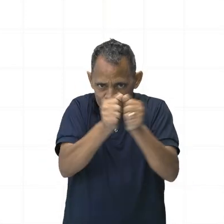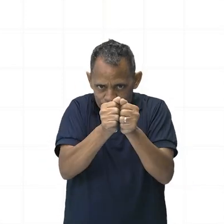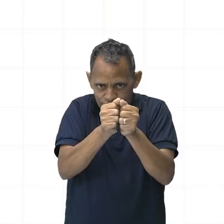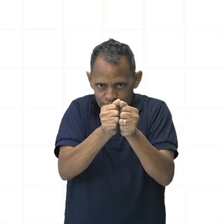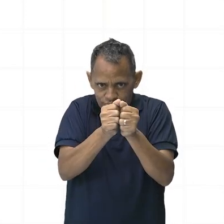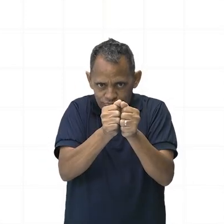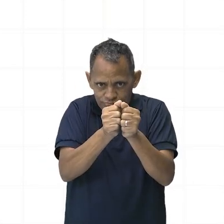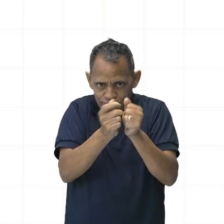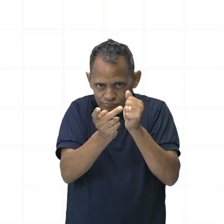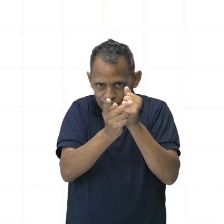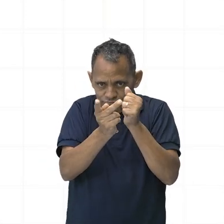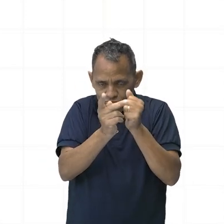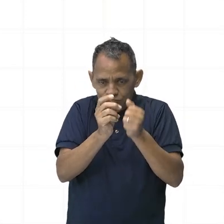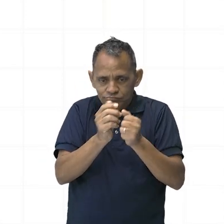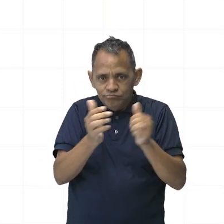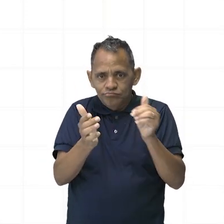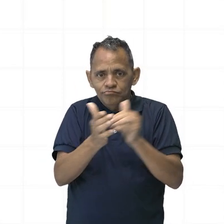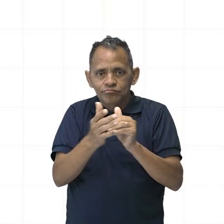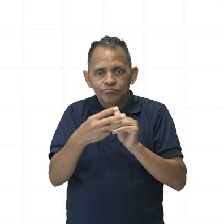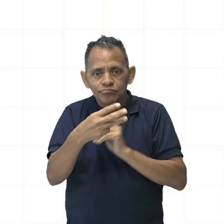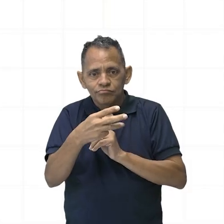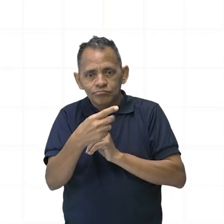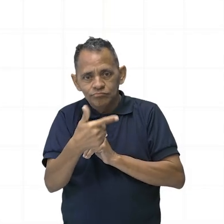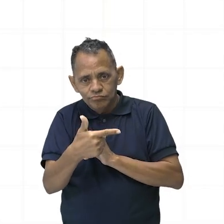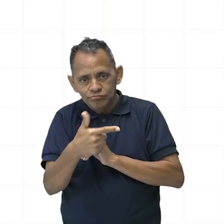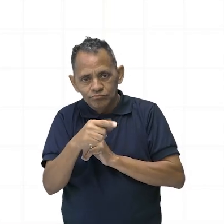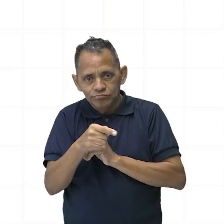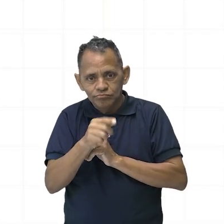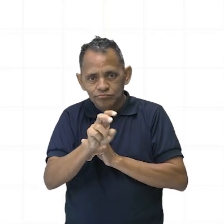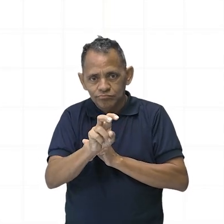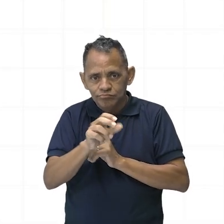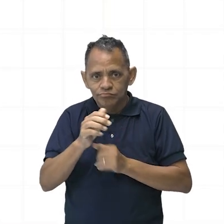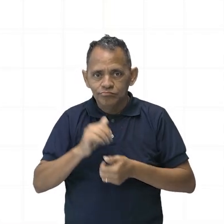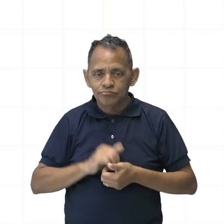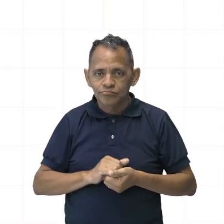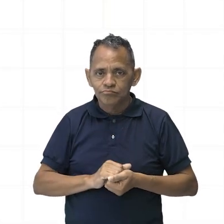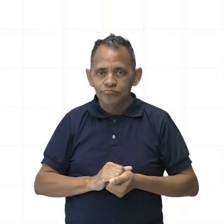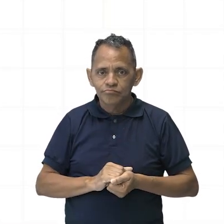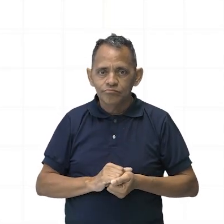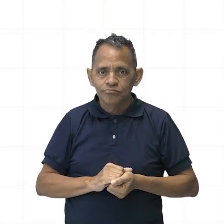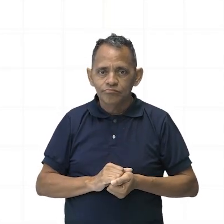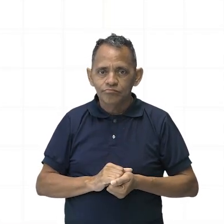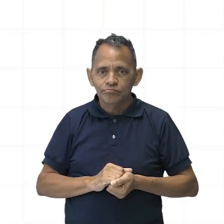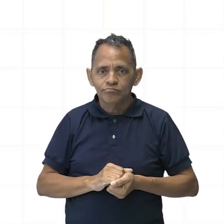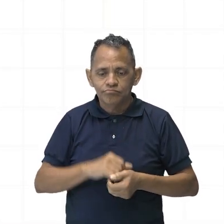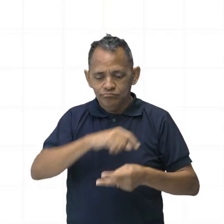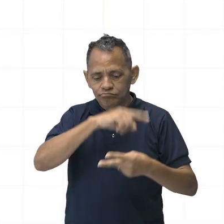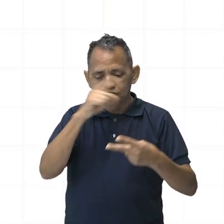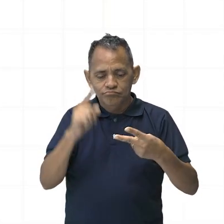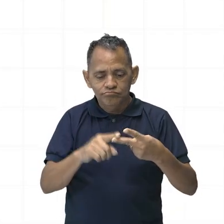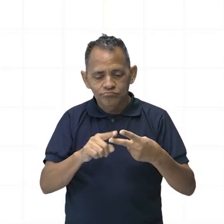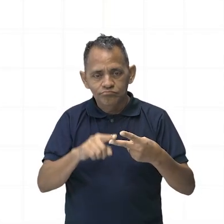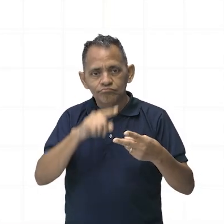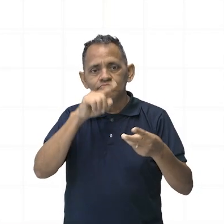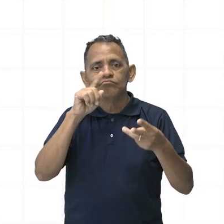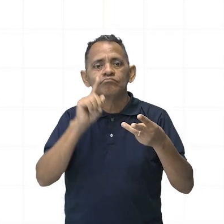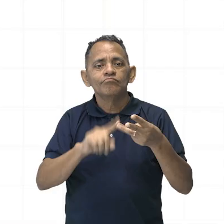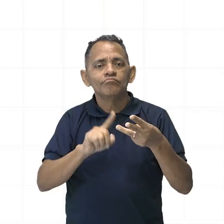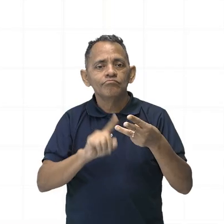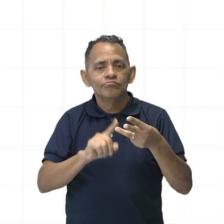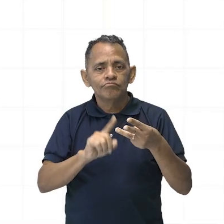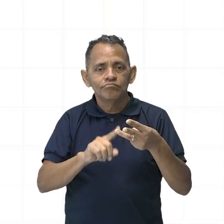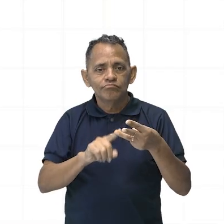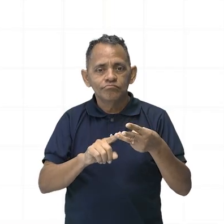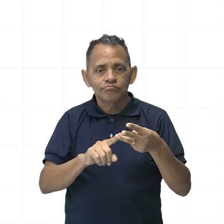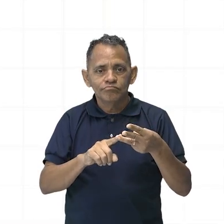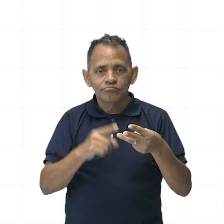32,5. Essa aqui é a nossa segunda coluna. A terceira coluna, a terceira frequência relativa,